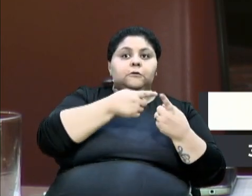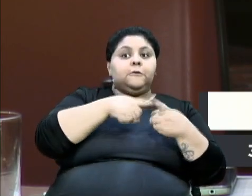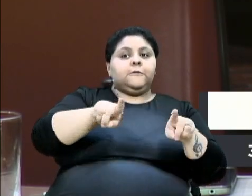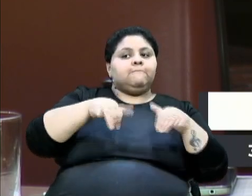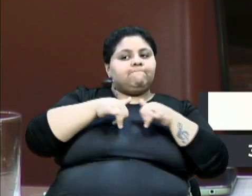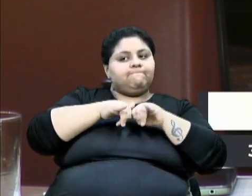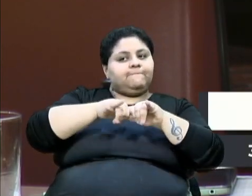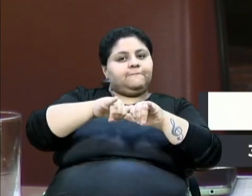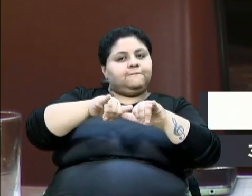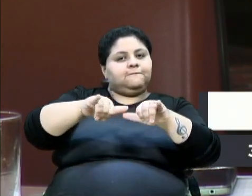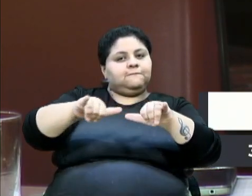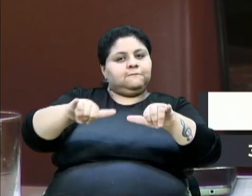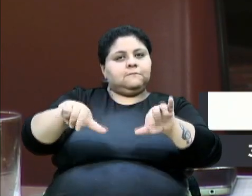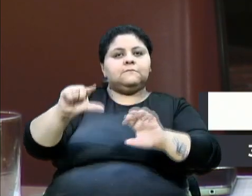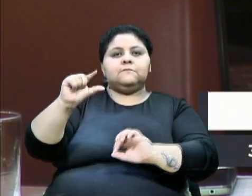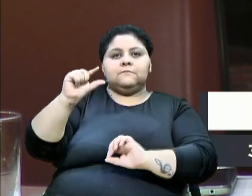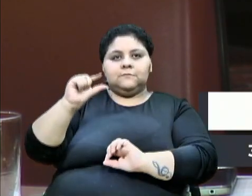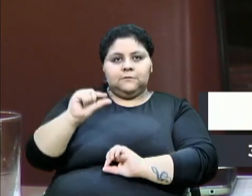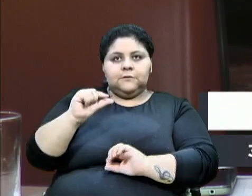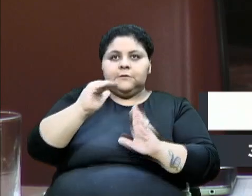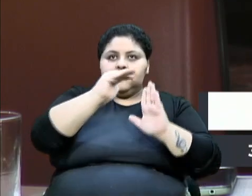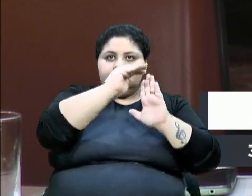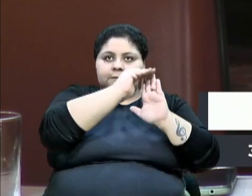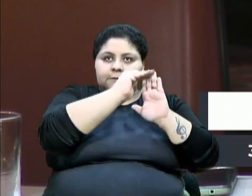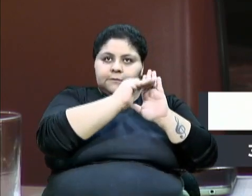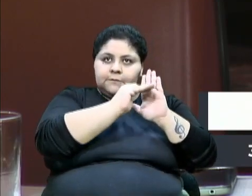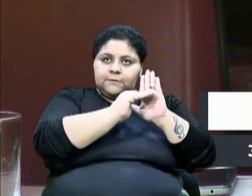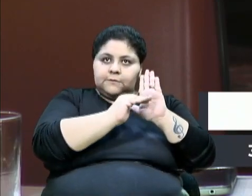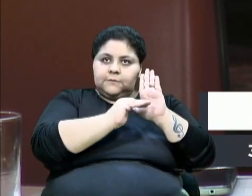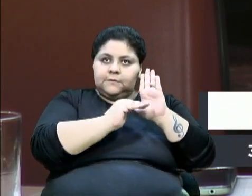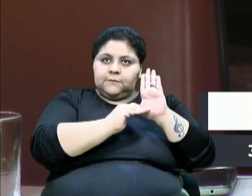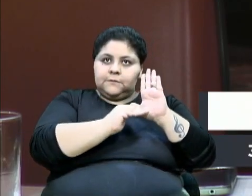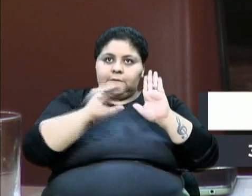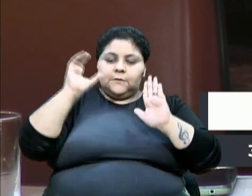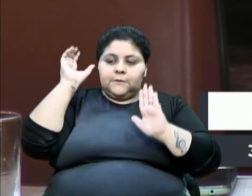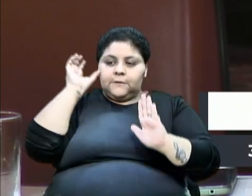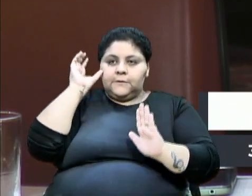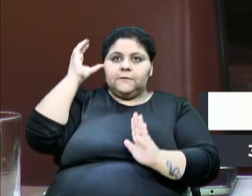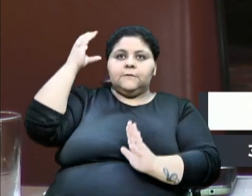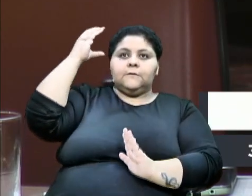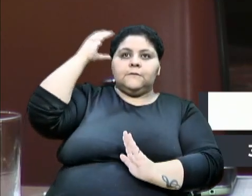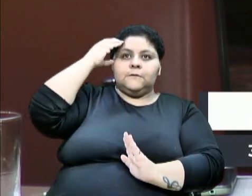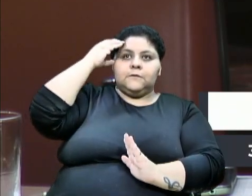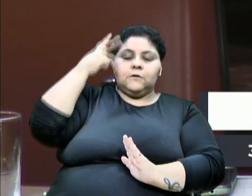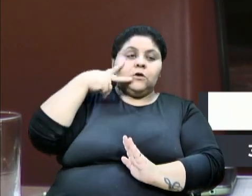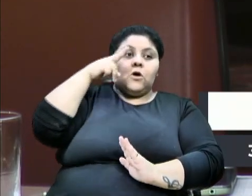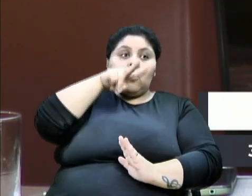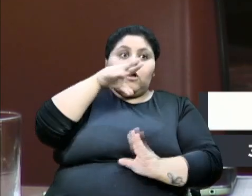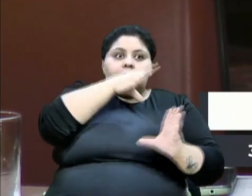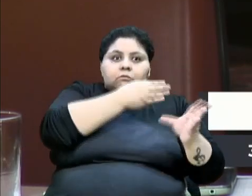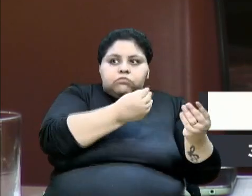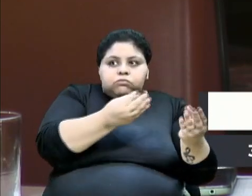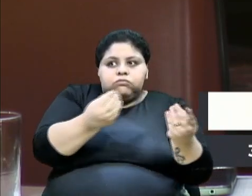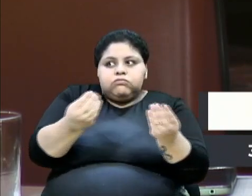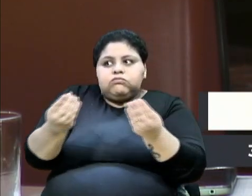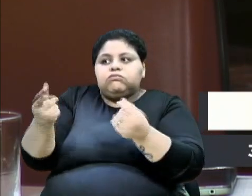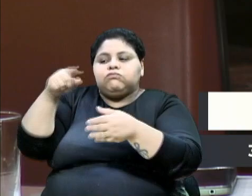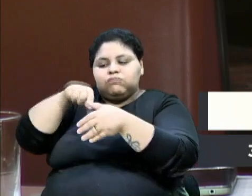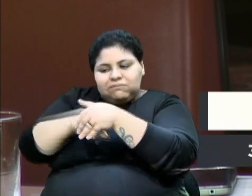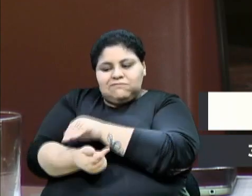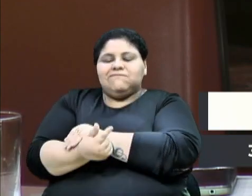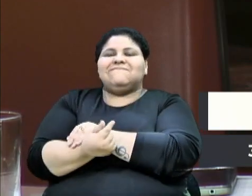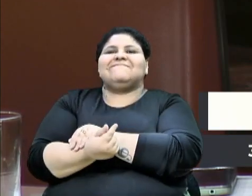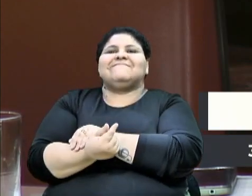divulgação mínima desses roteiros que o vereador Felipe anunciou ontem, olha quanto mais dinheiro nós